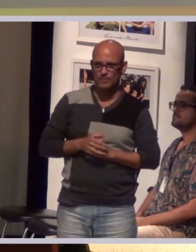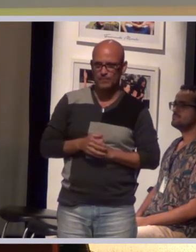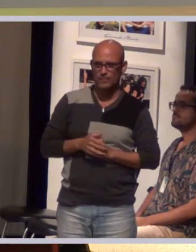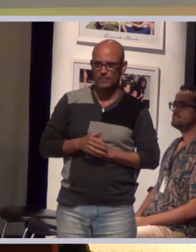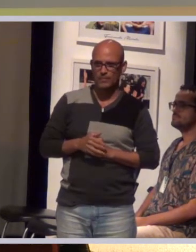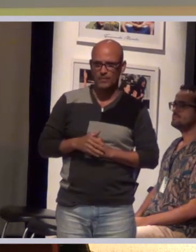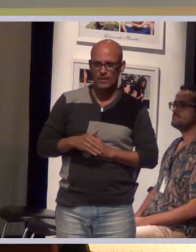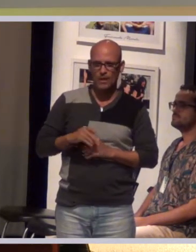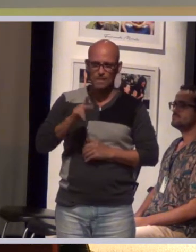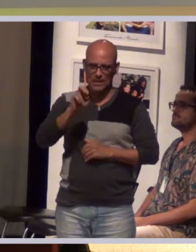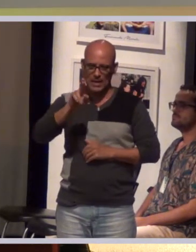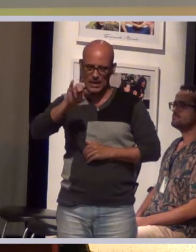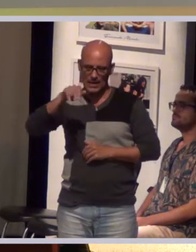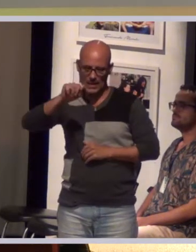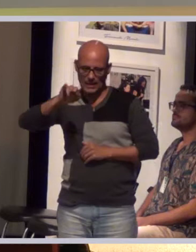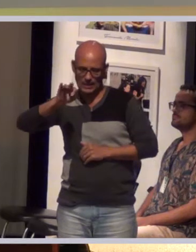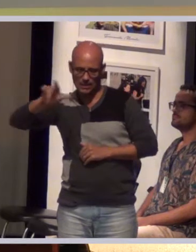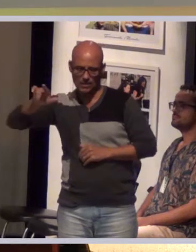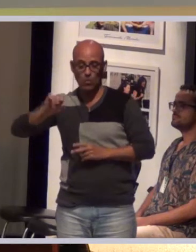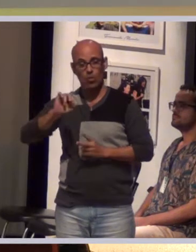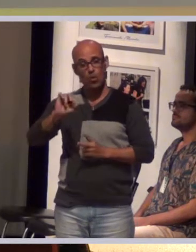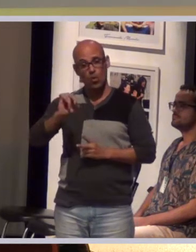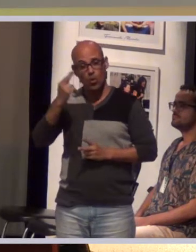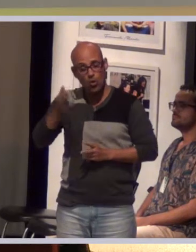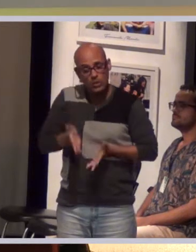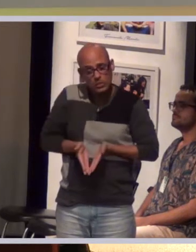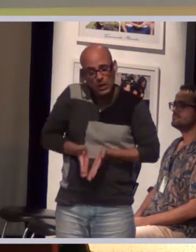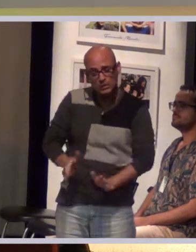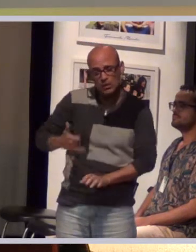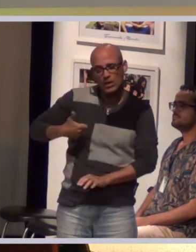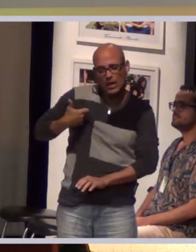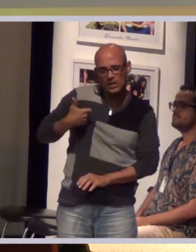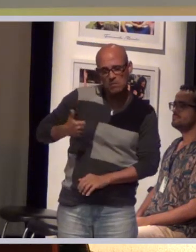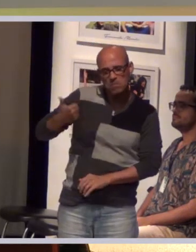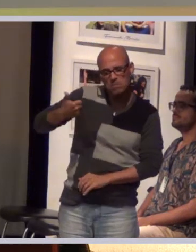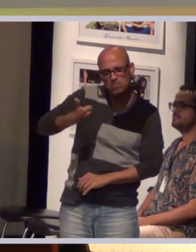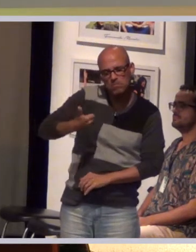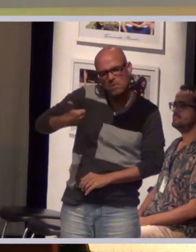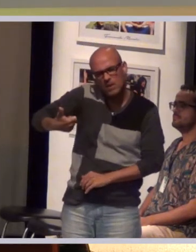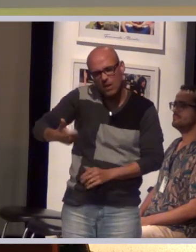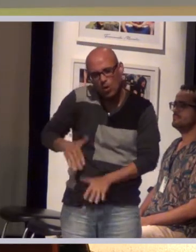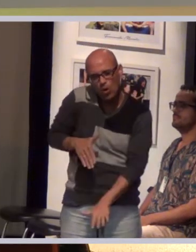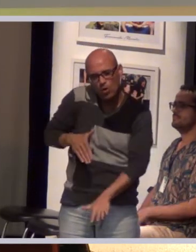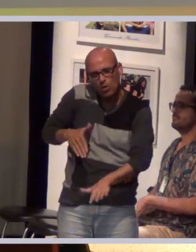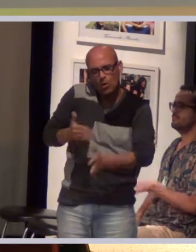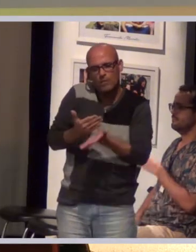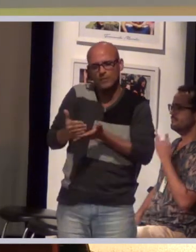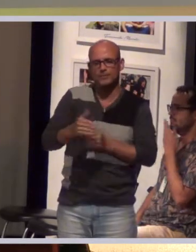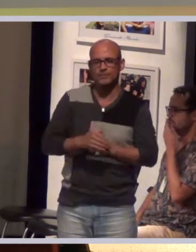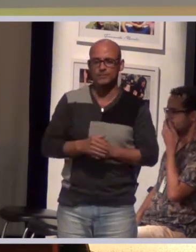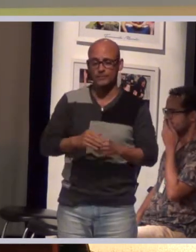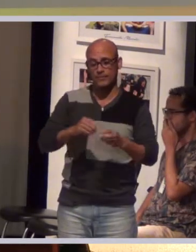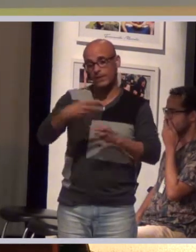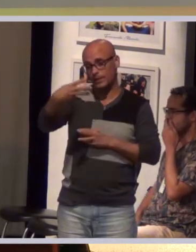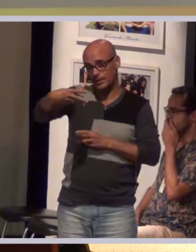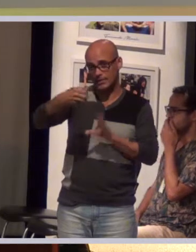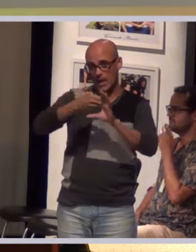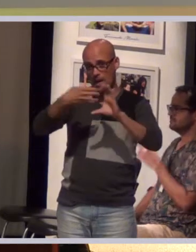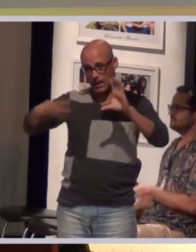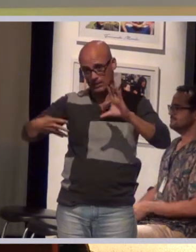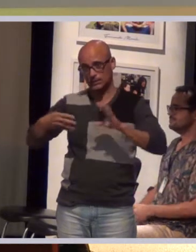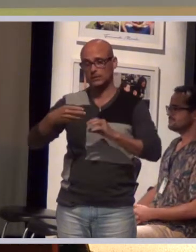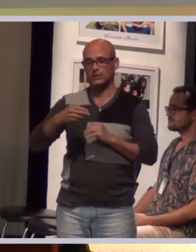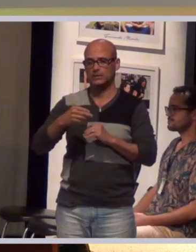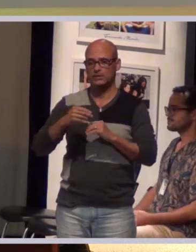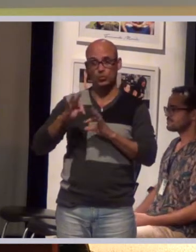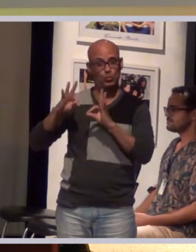perinatal ou nos primeiros anos de vida. E a terceira característica em comum de todos